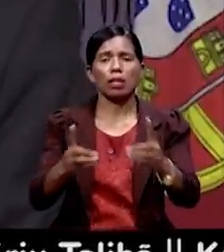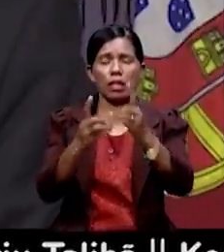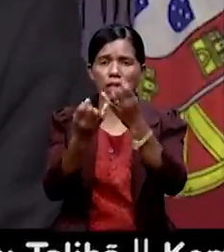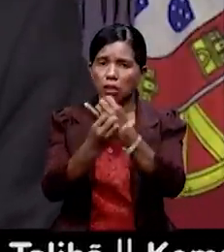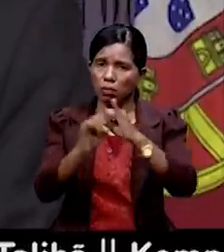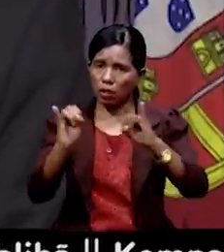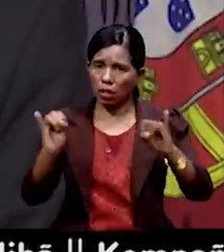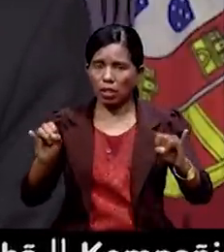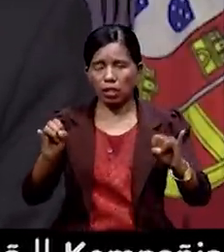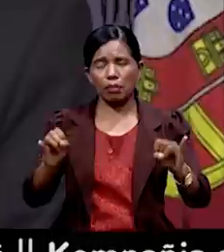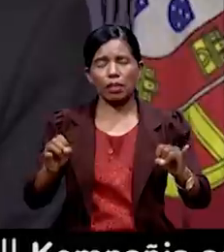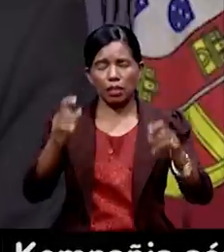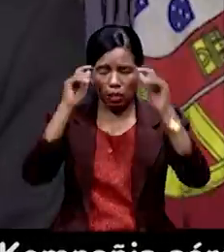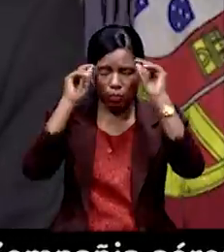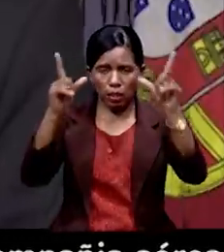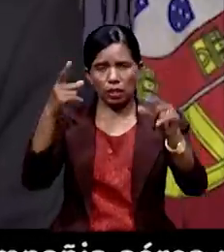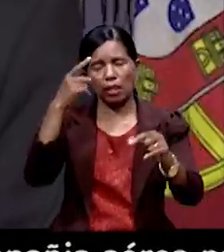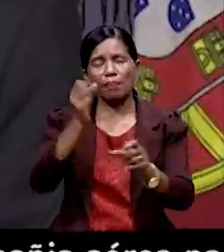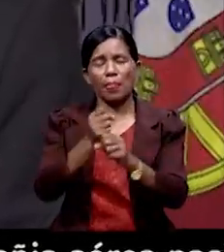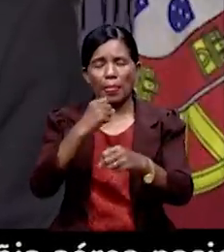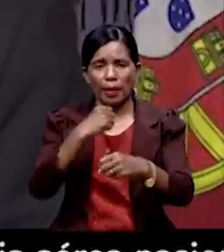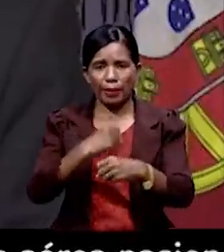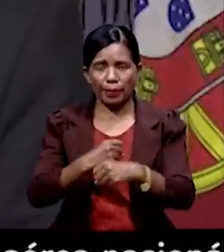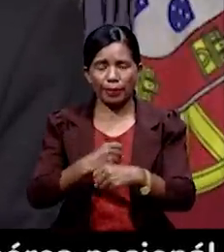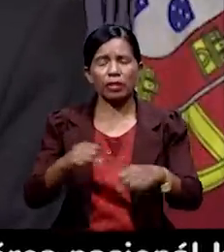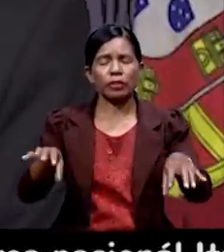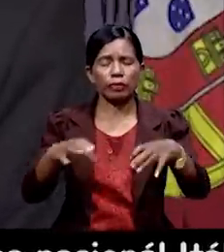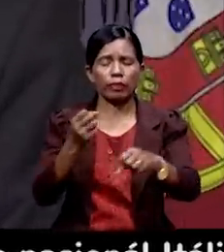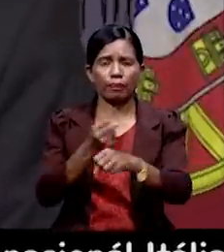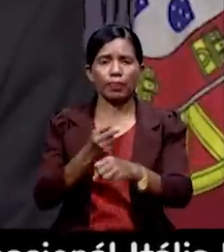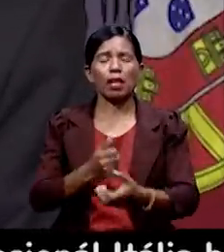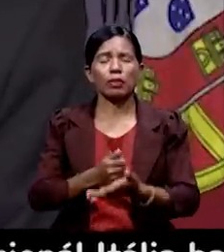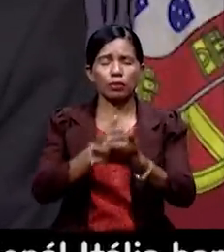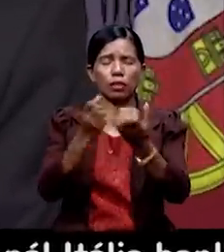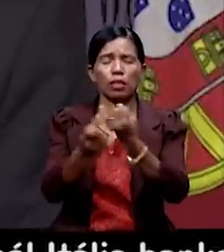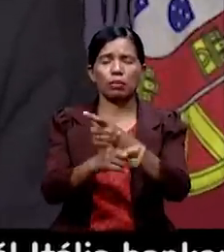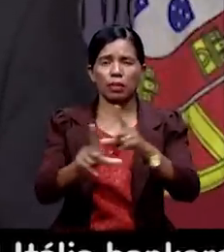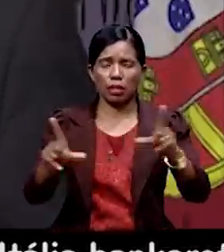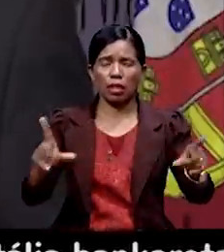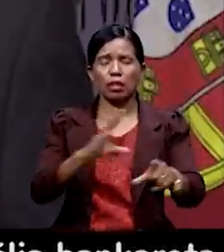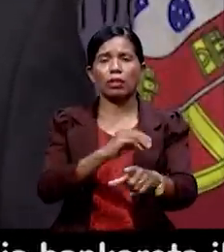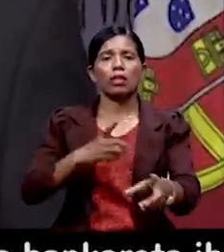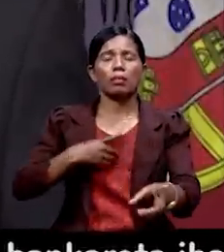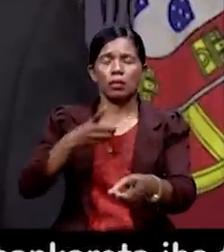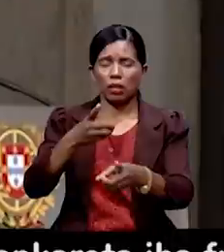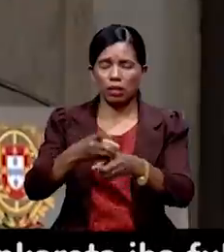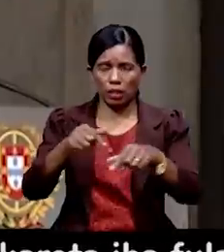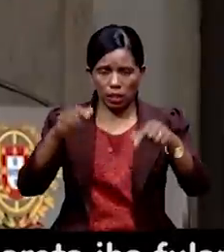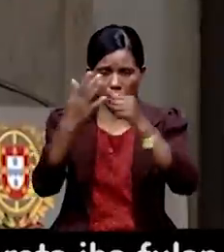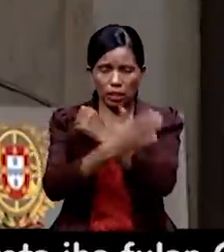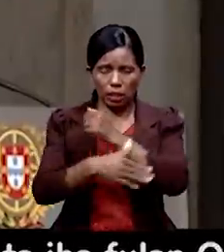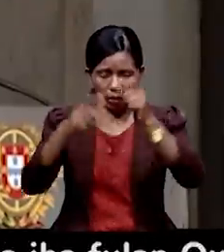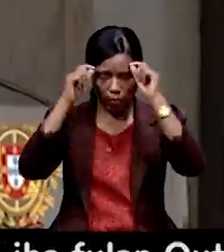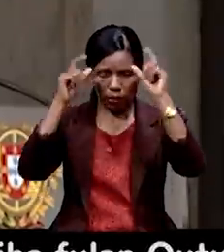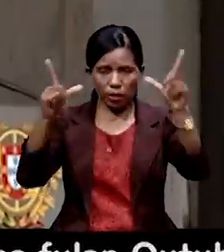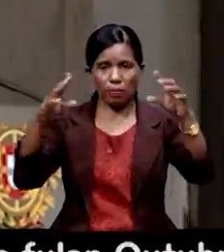Dom Basílio halona papel fundamental nebe desempenha mak defende liberdade no democracia e nação Timor-Leste. Presidente da Assembleia